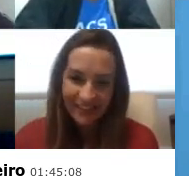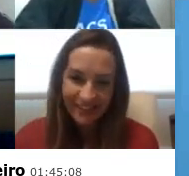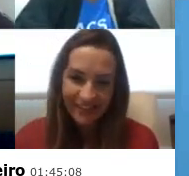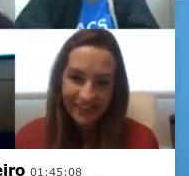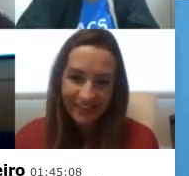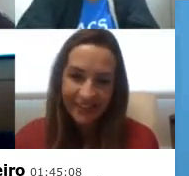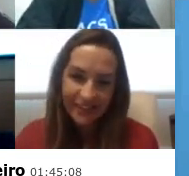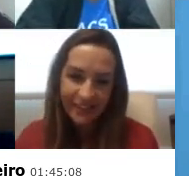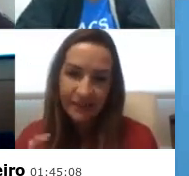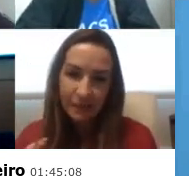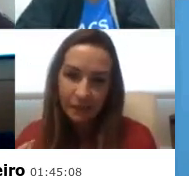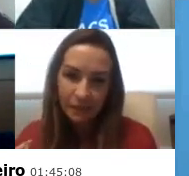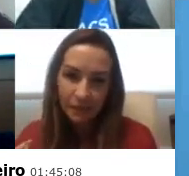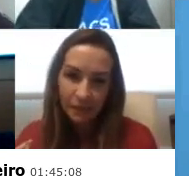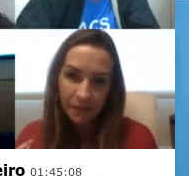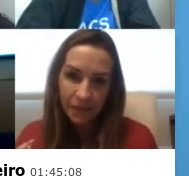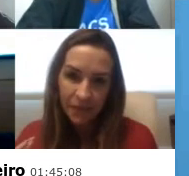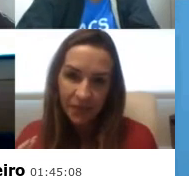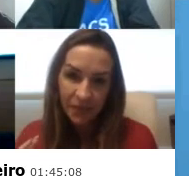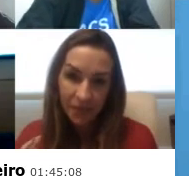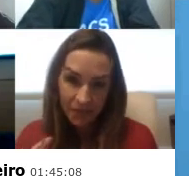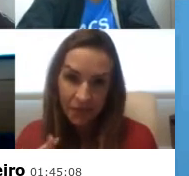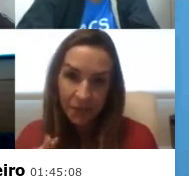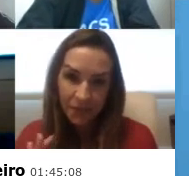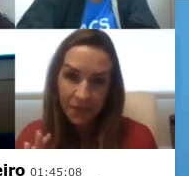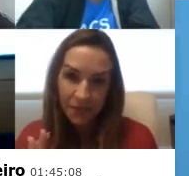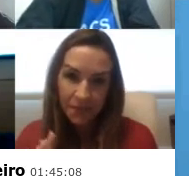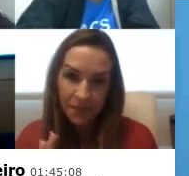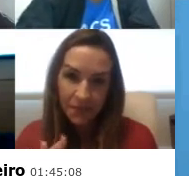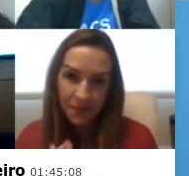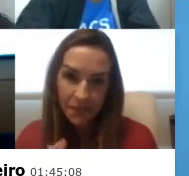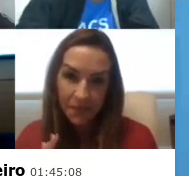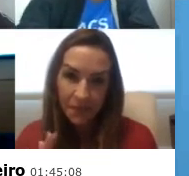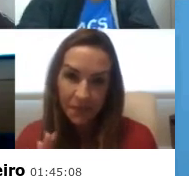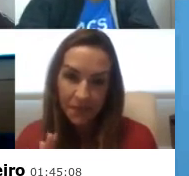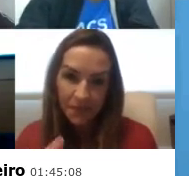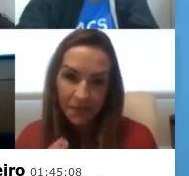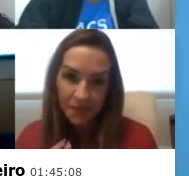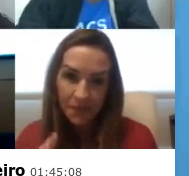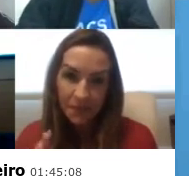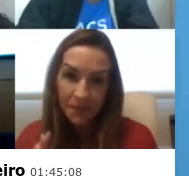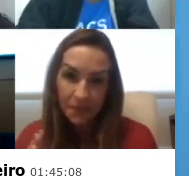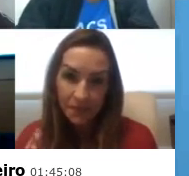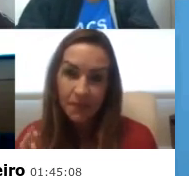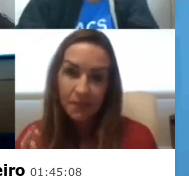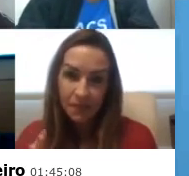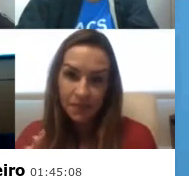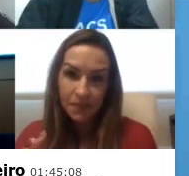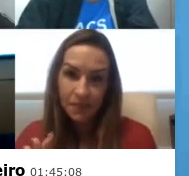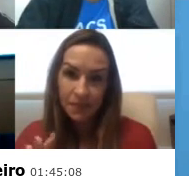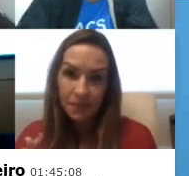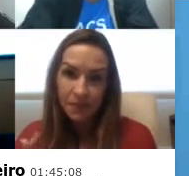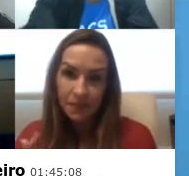duas perguntas quando o usuário mistura bebida alcoólica com a medicação com faz efeito faz sim Laís não